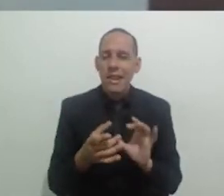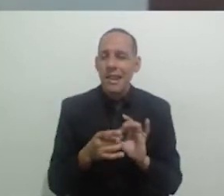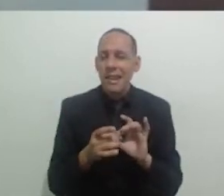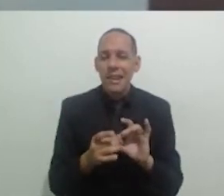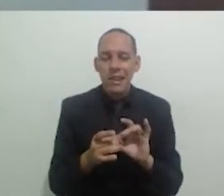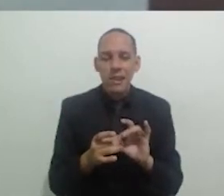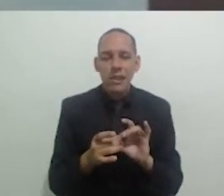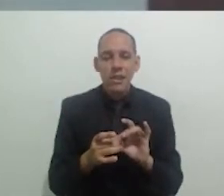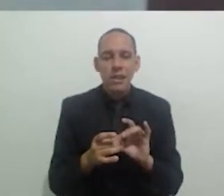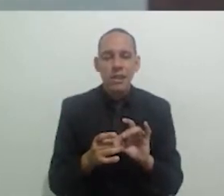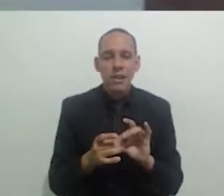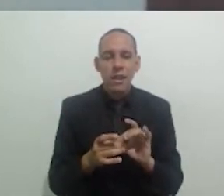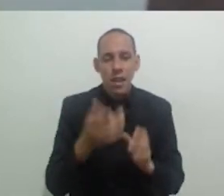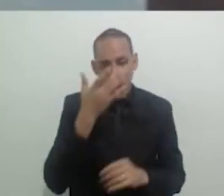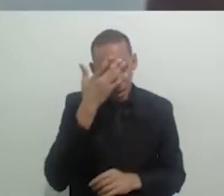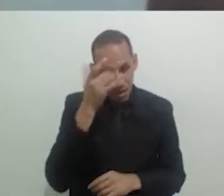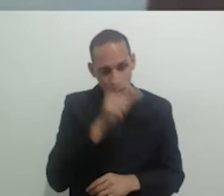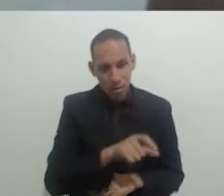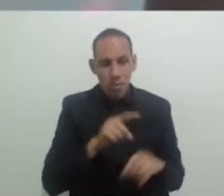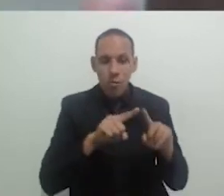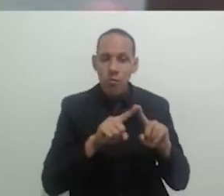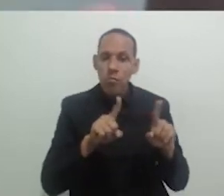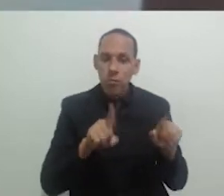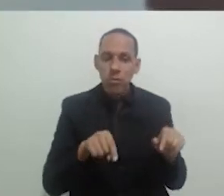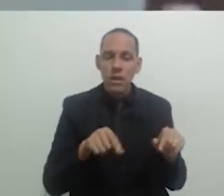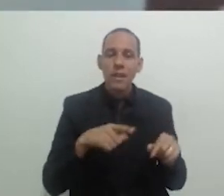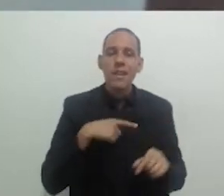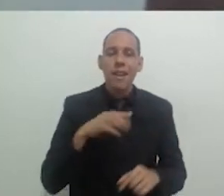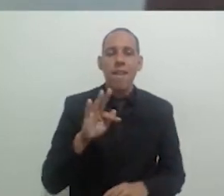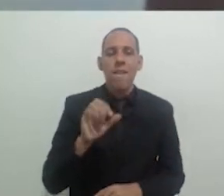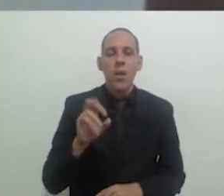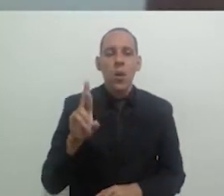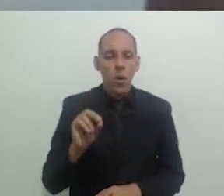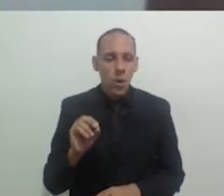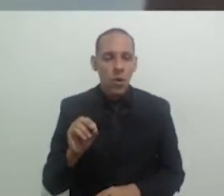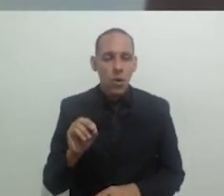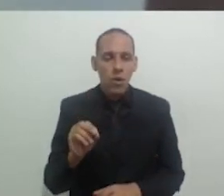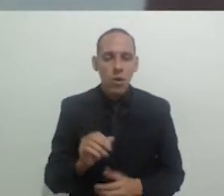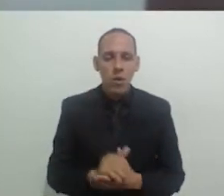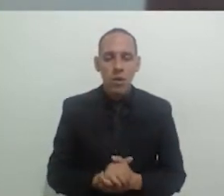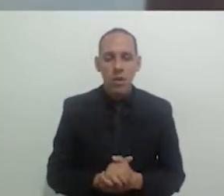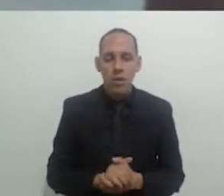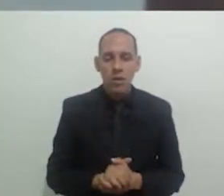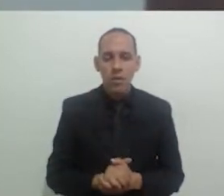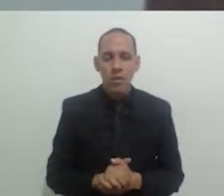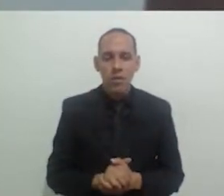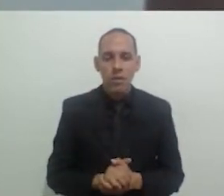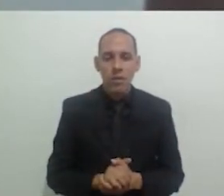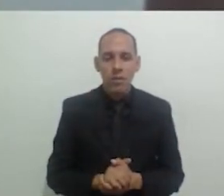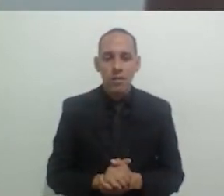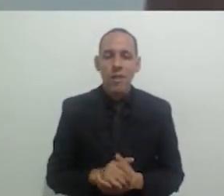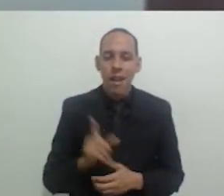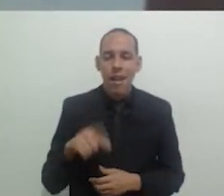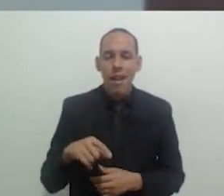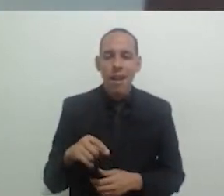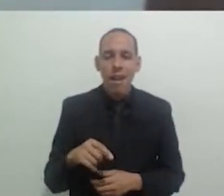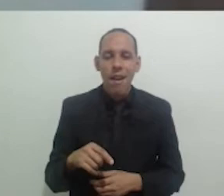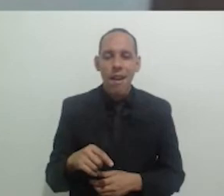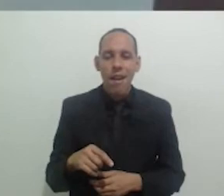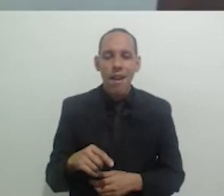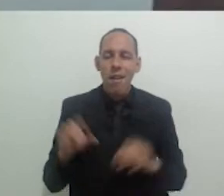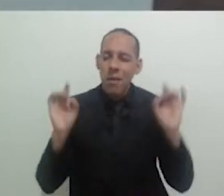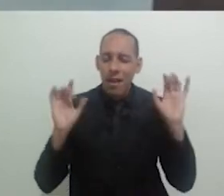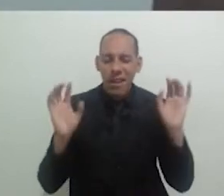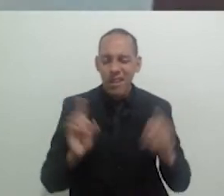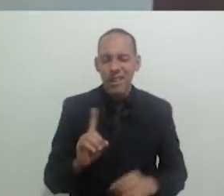agentes que desfrutam do foro chamado a prerrogativa de foro, enfim, não vou chamar foro privilegiado porque isso é